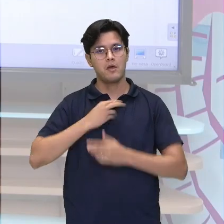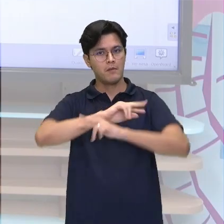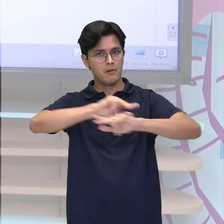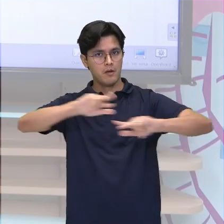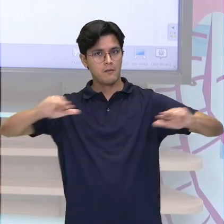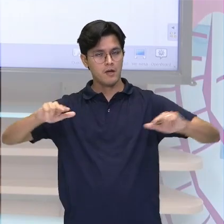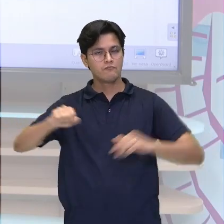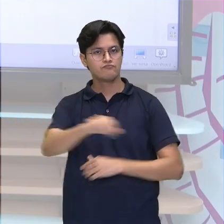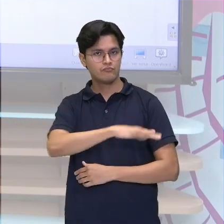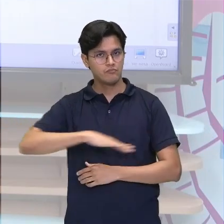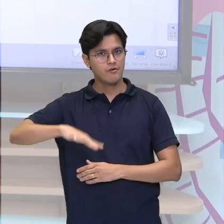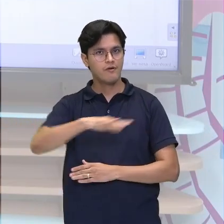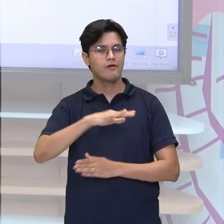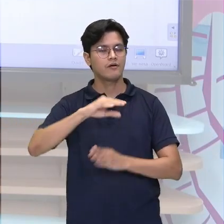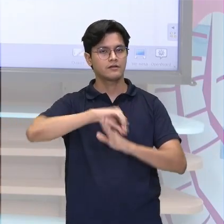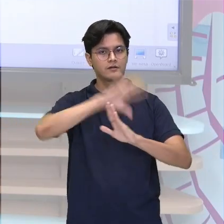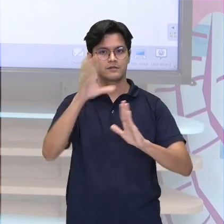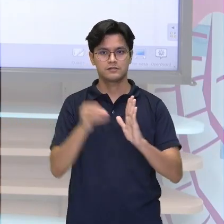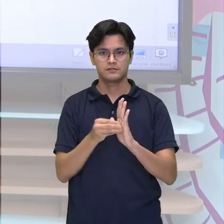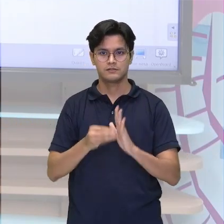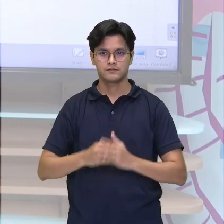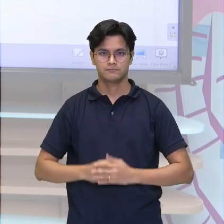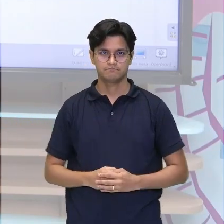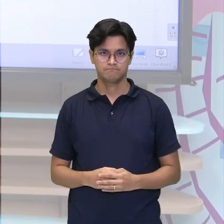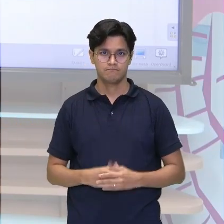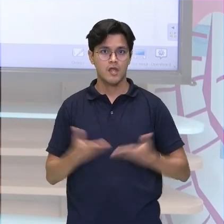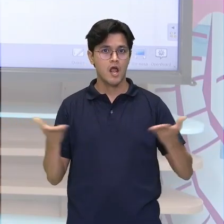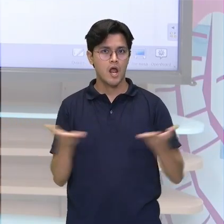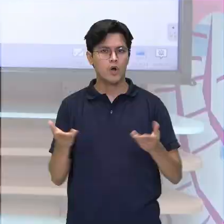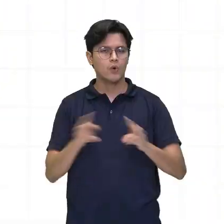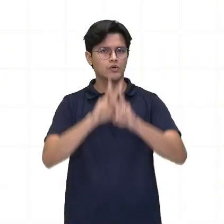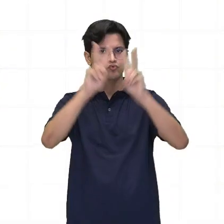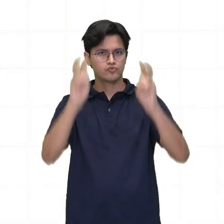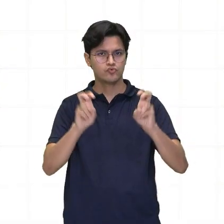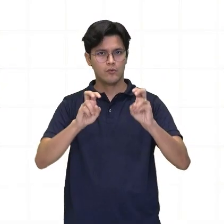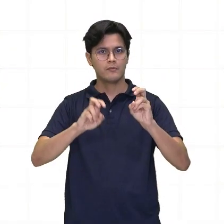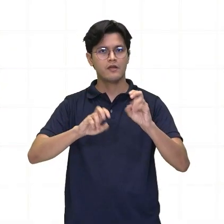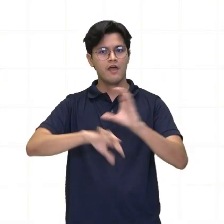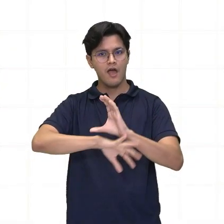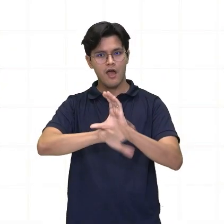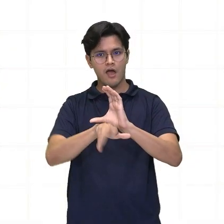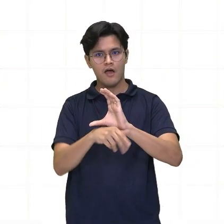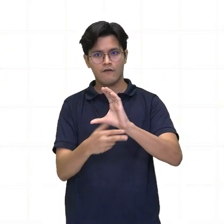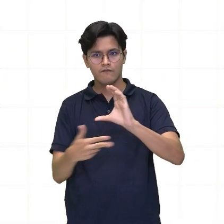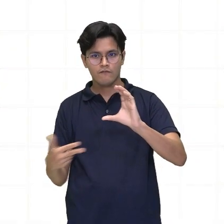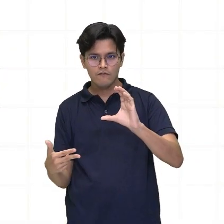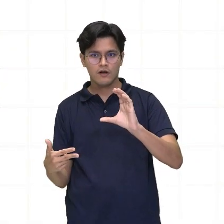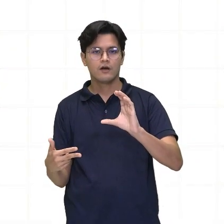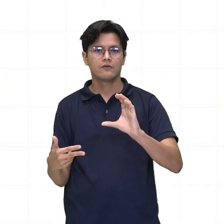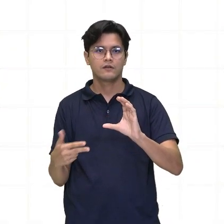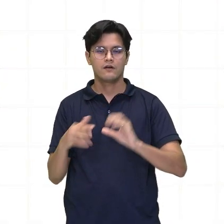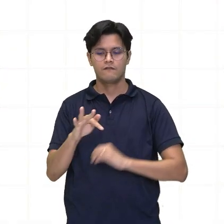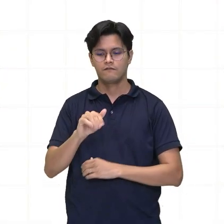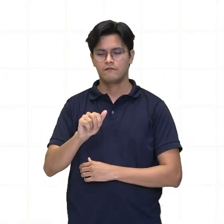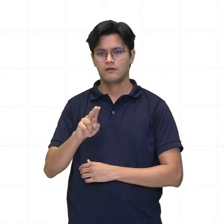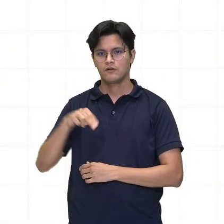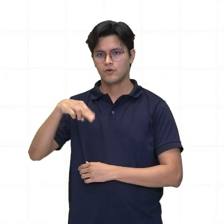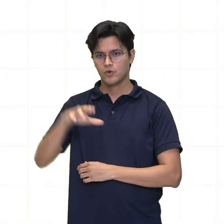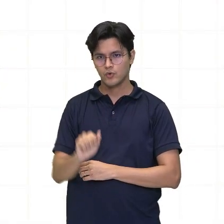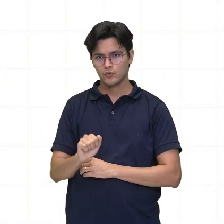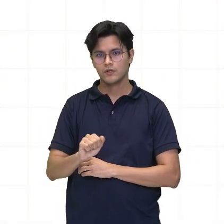nossa região. Vamos agora falar um pouco sobre a fauna. Aí nós temos a fauna